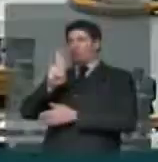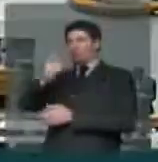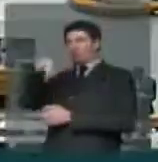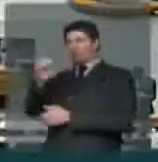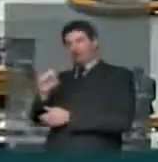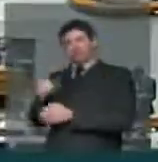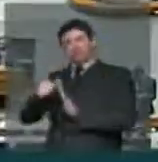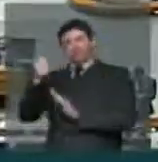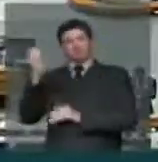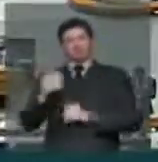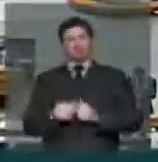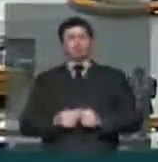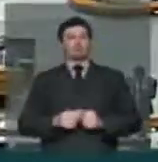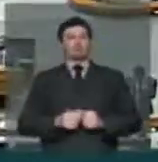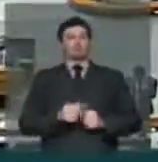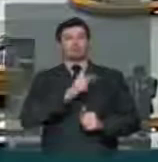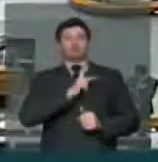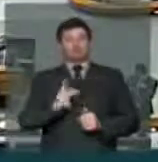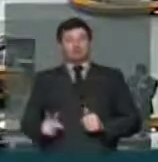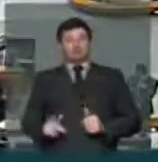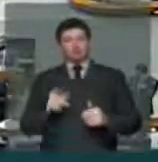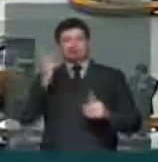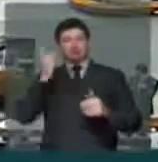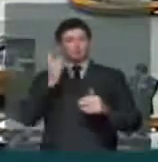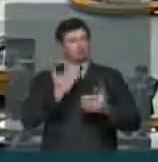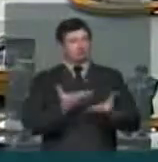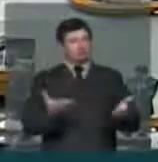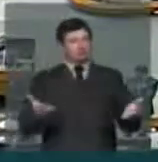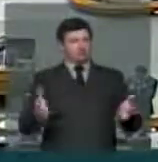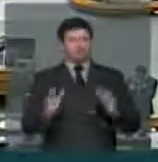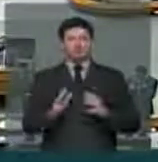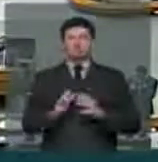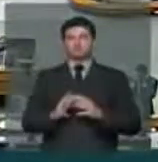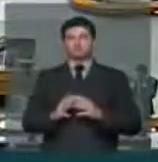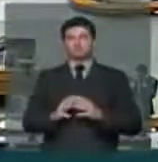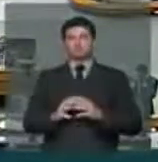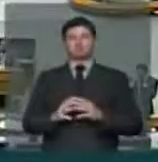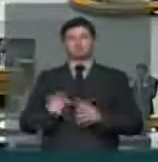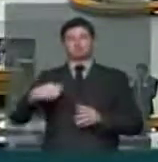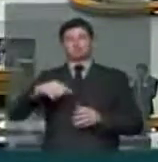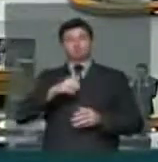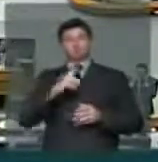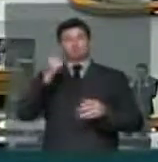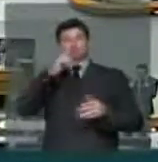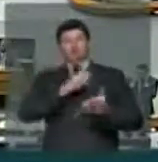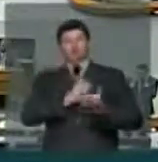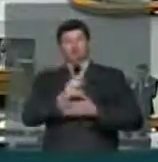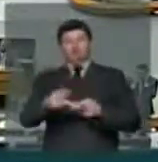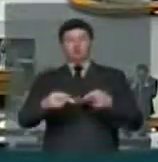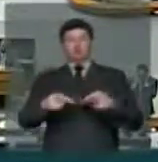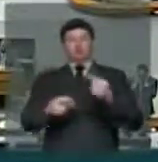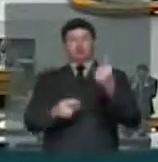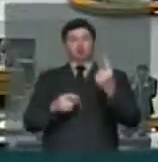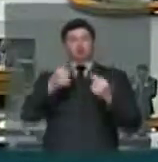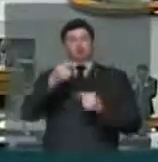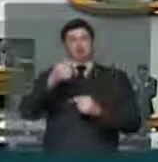Senhor presidente, senhoras e senhores deputados, acabamos de aprovar o